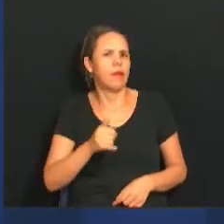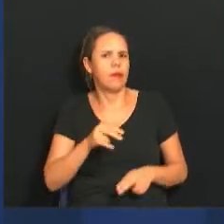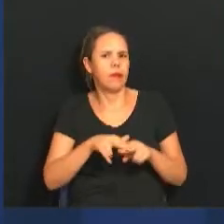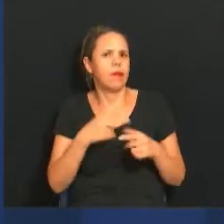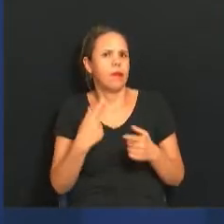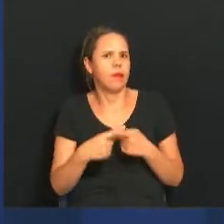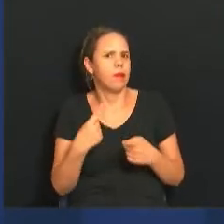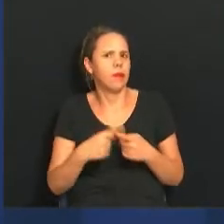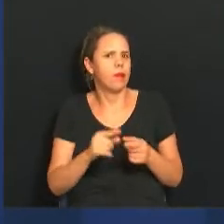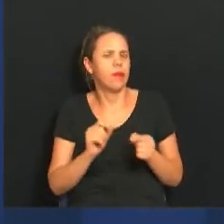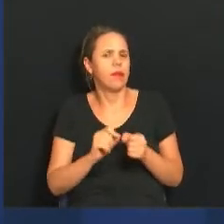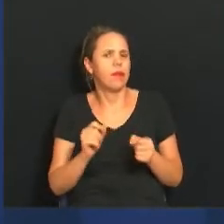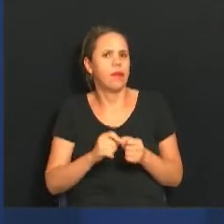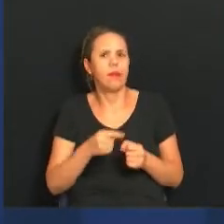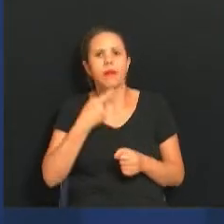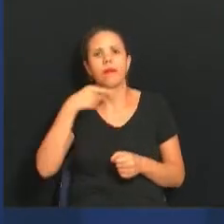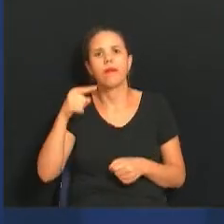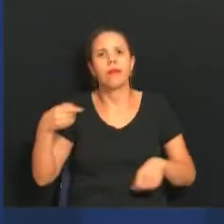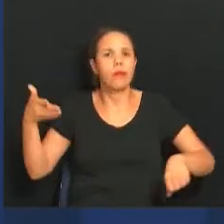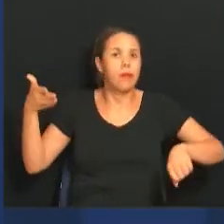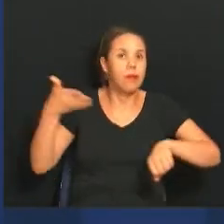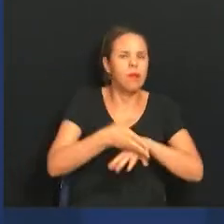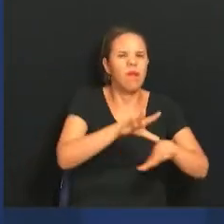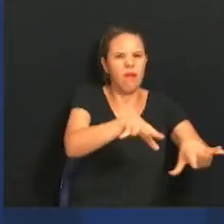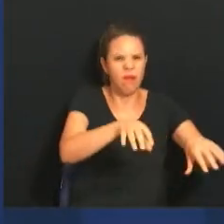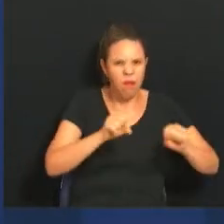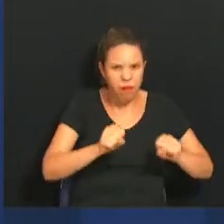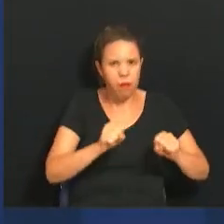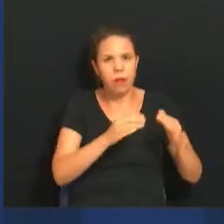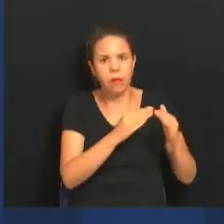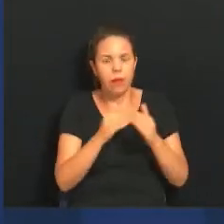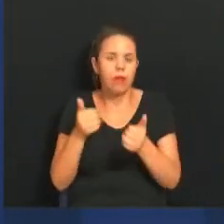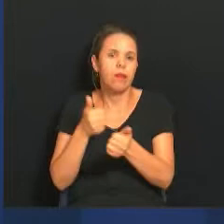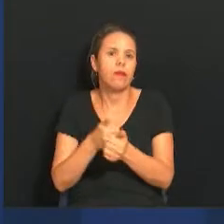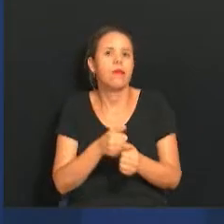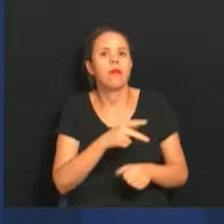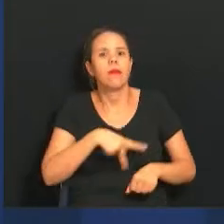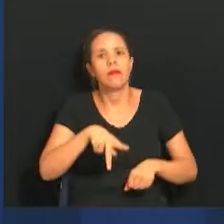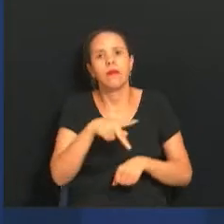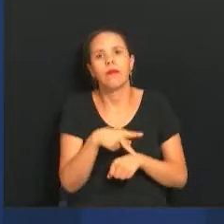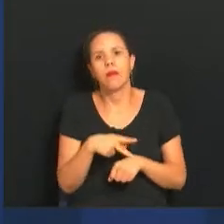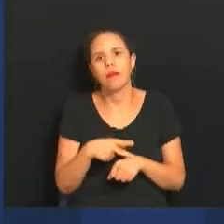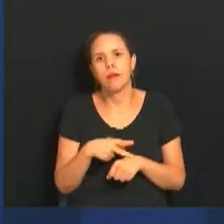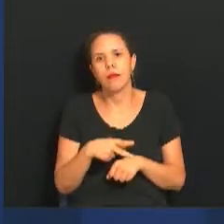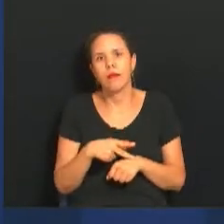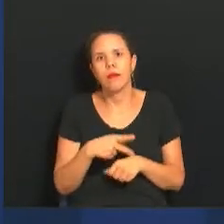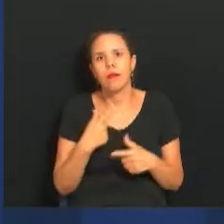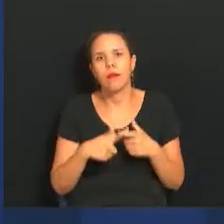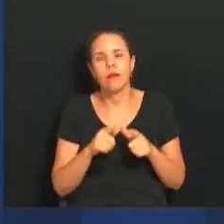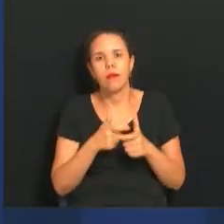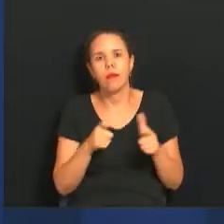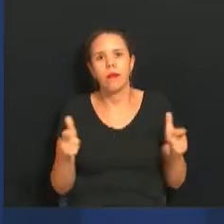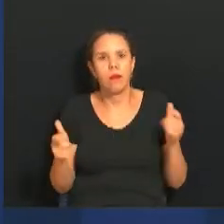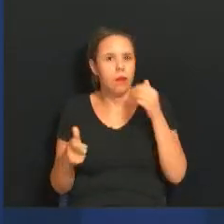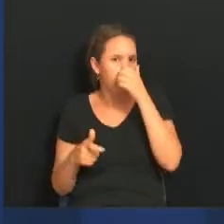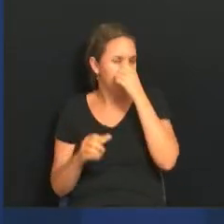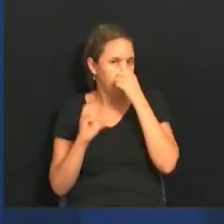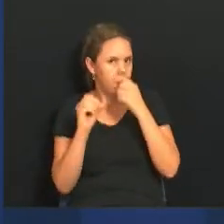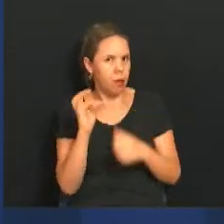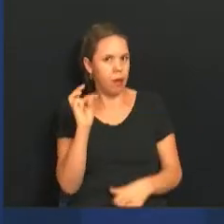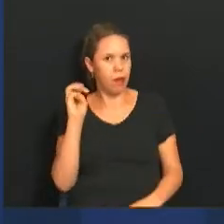que fizeram a Rússia invadir o país vizinho. Uma delas fala de um temor do avanço da OTAN,